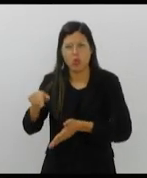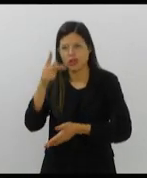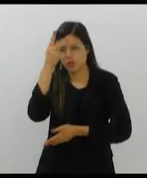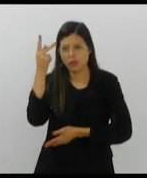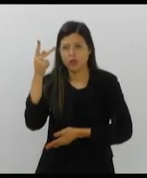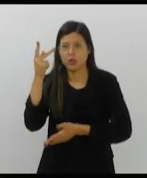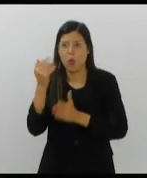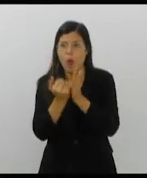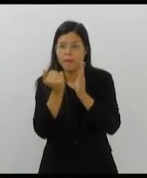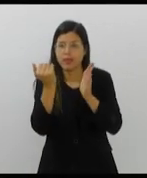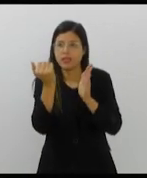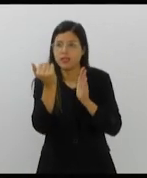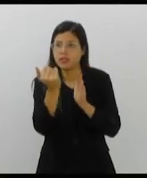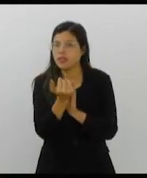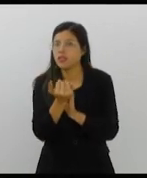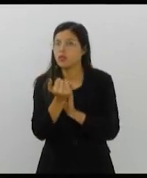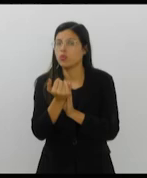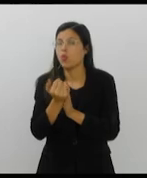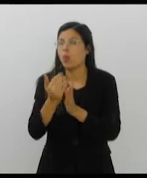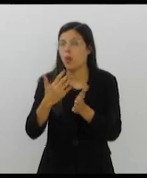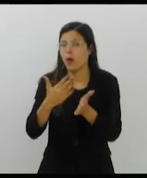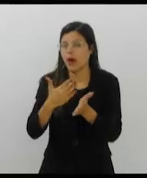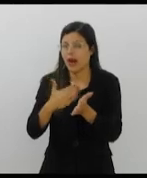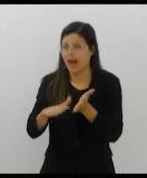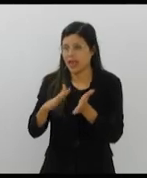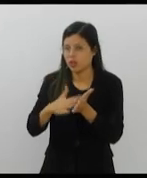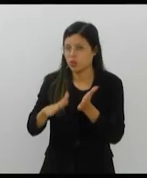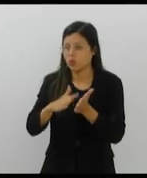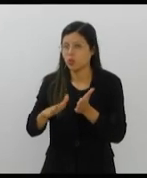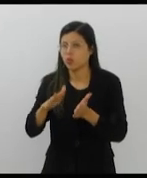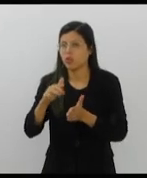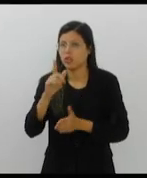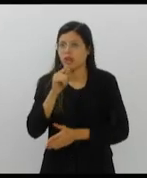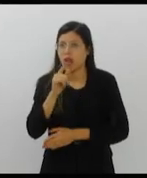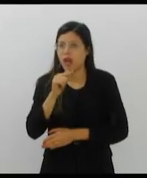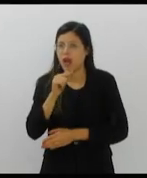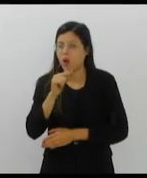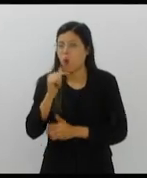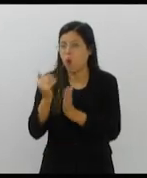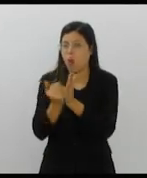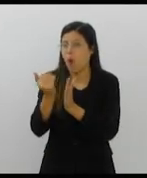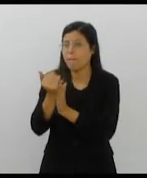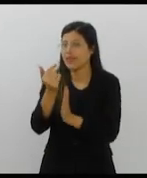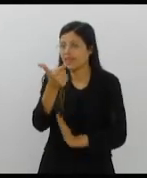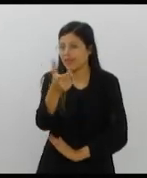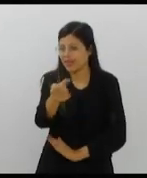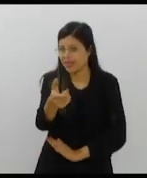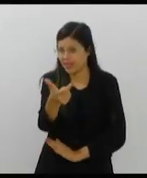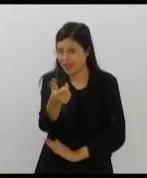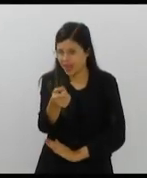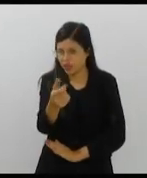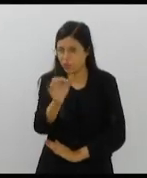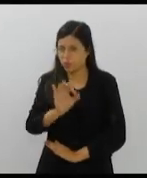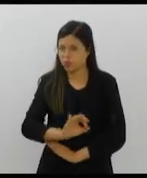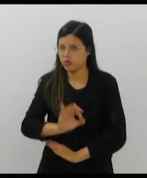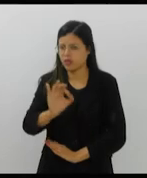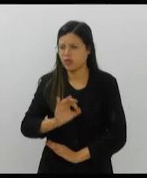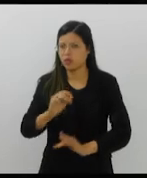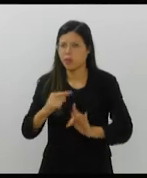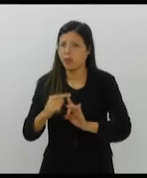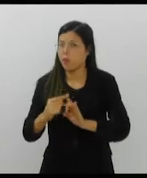do fornecimento de água e tratamento de esgoto, um aumento na ordem de 10%. E por que, que esse aumento nos chama a